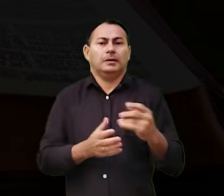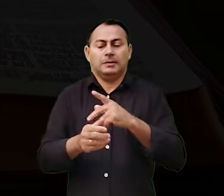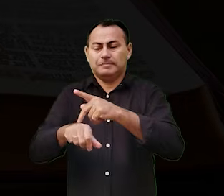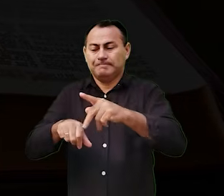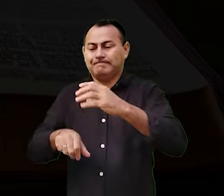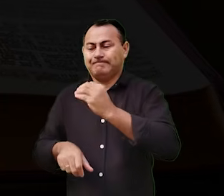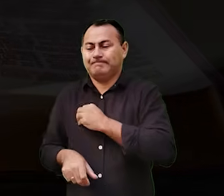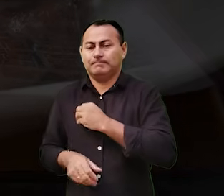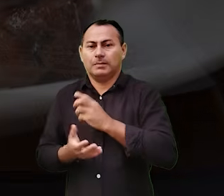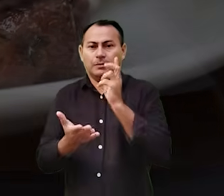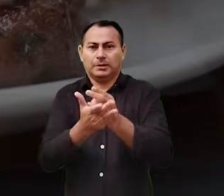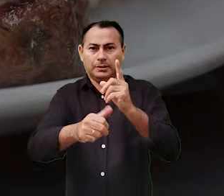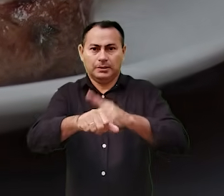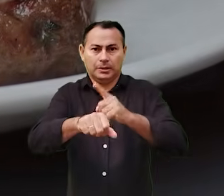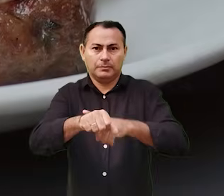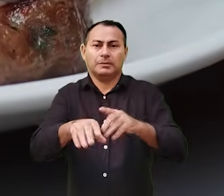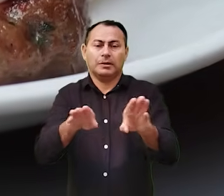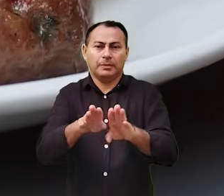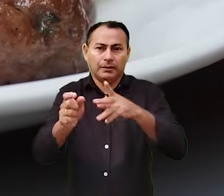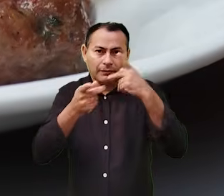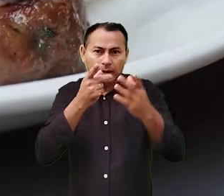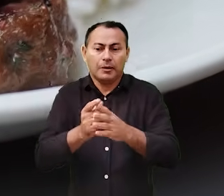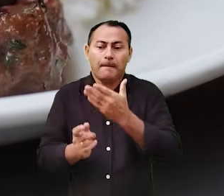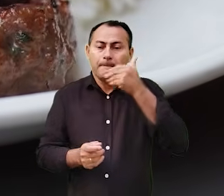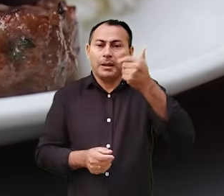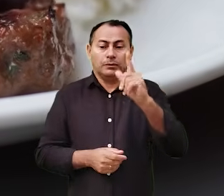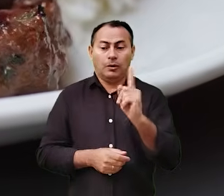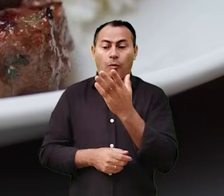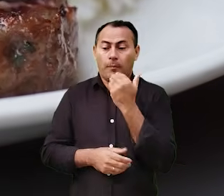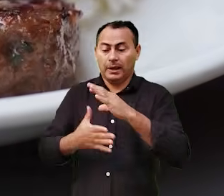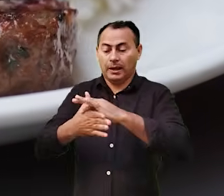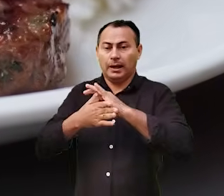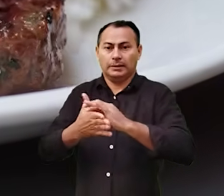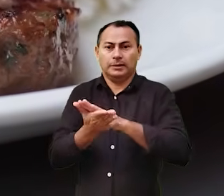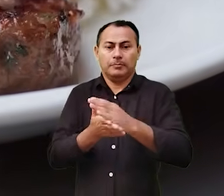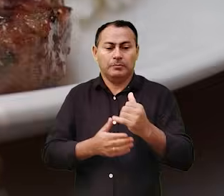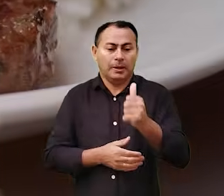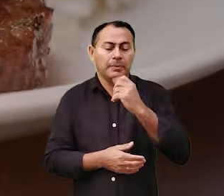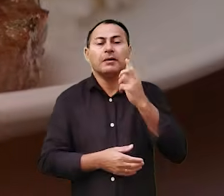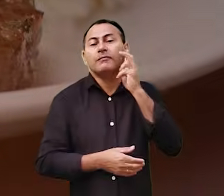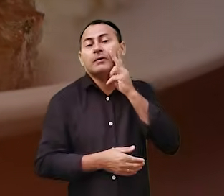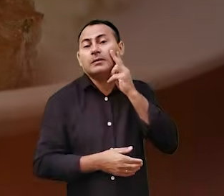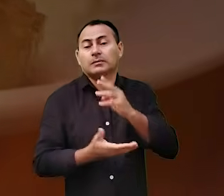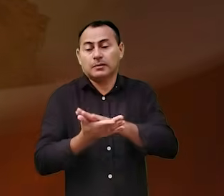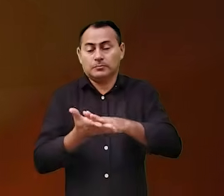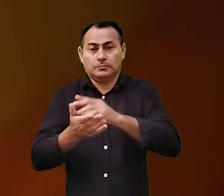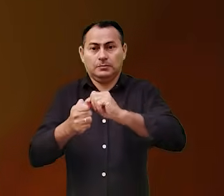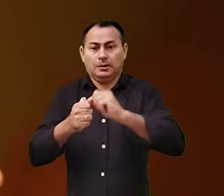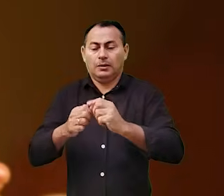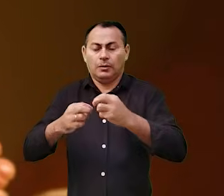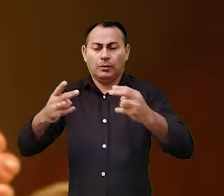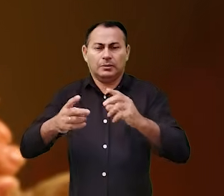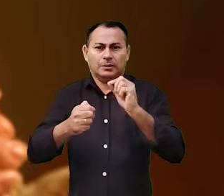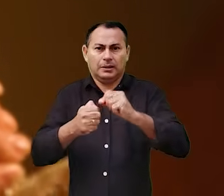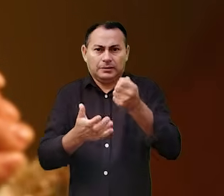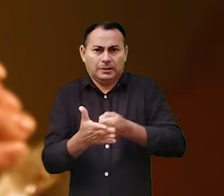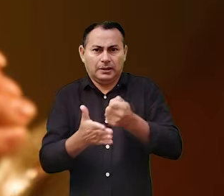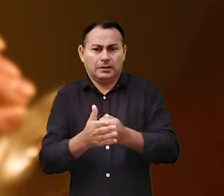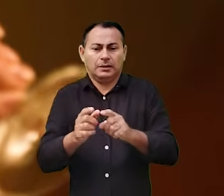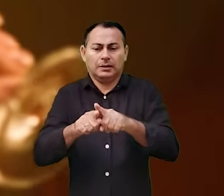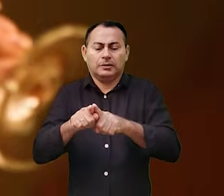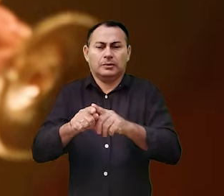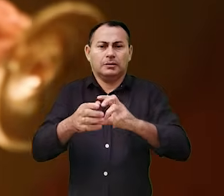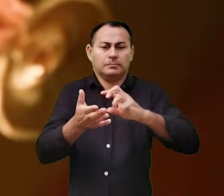ele é impuro. Ao mesmo tempo, ele também diz: é melhor não comer carne nem beber vinho, nem fazer qualquer outra coisa que leve